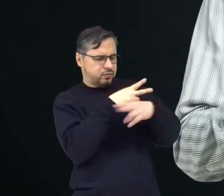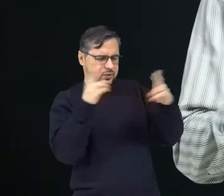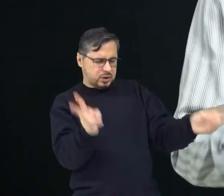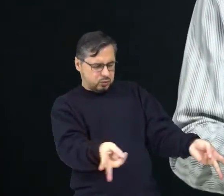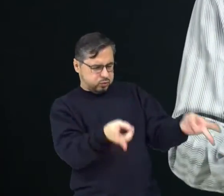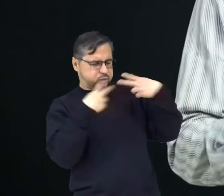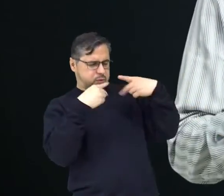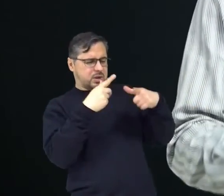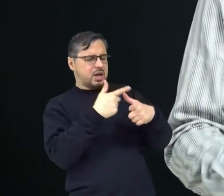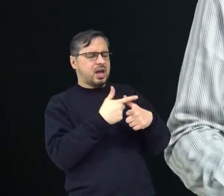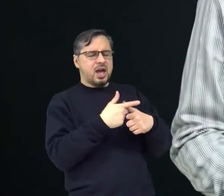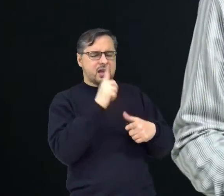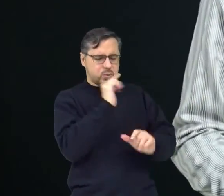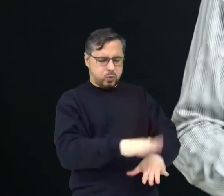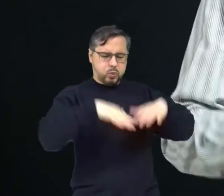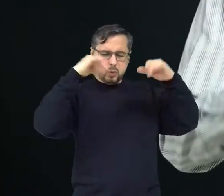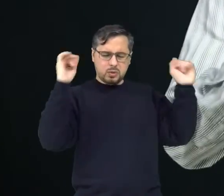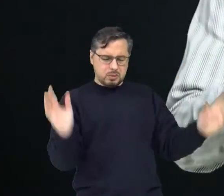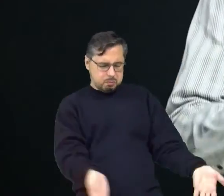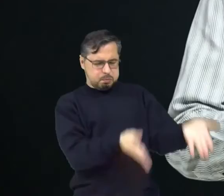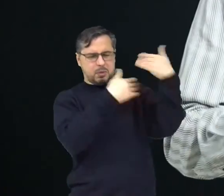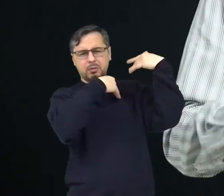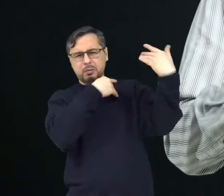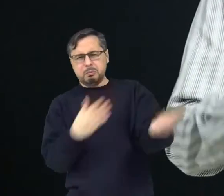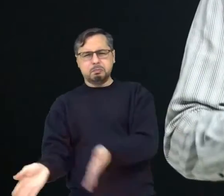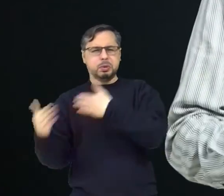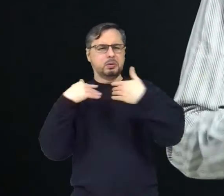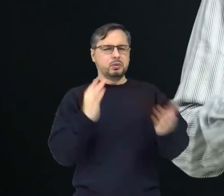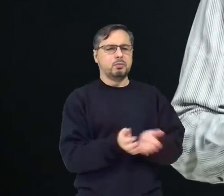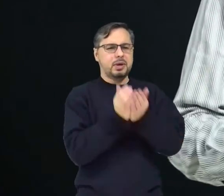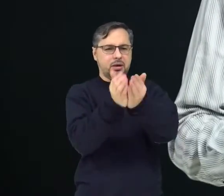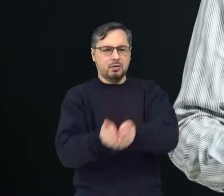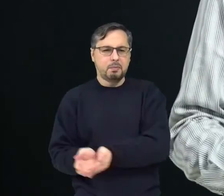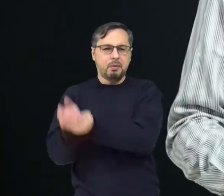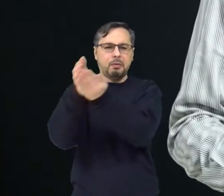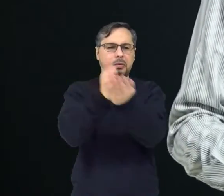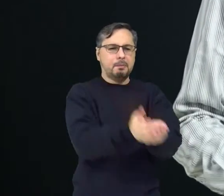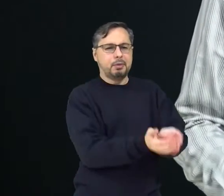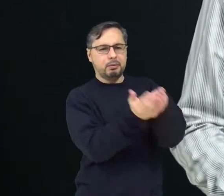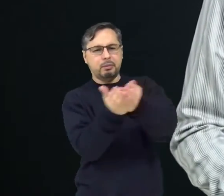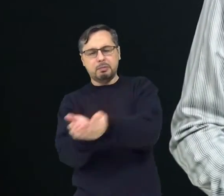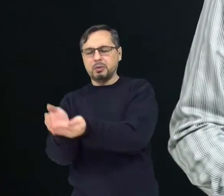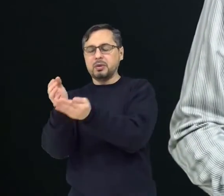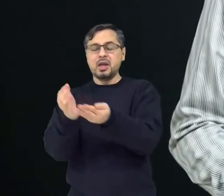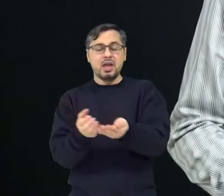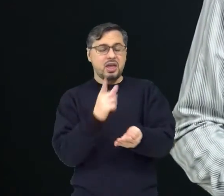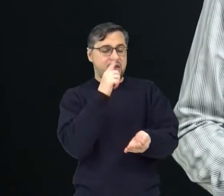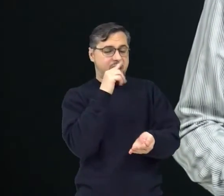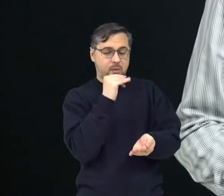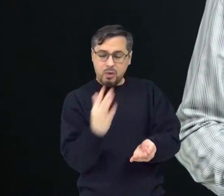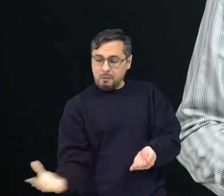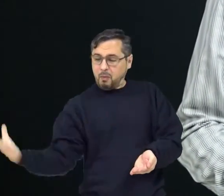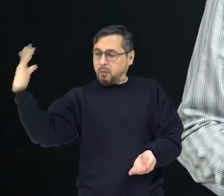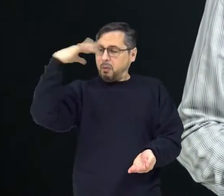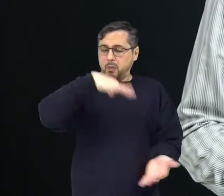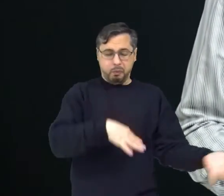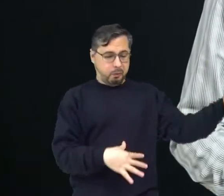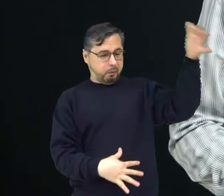se lançavam sobre o barco, de forma que este foi se enchendo de água.